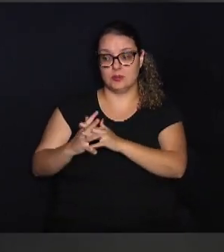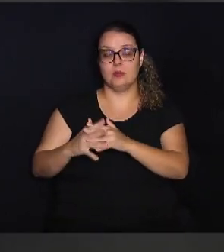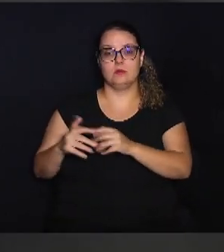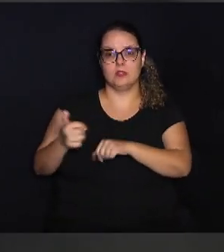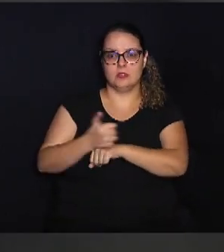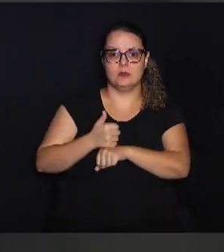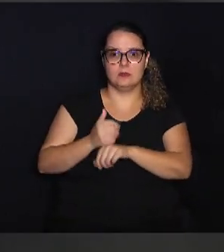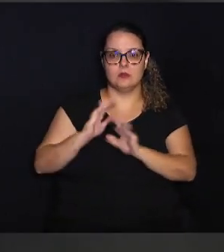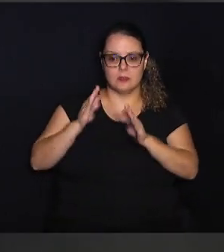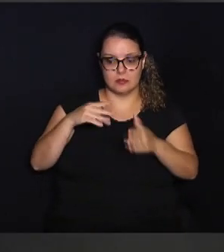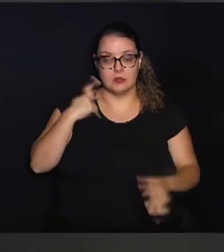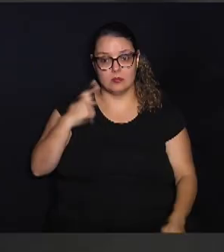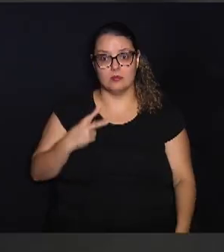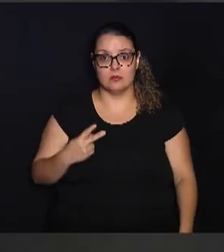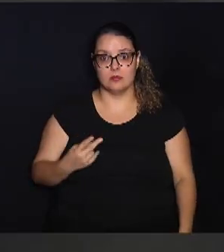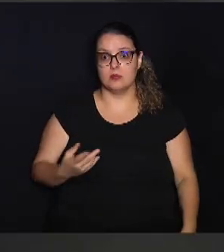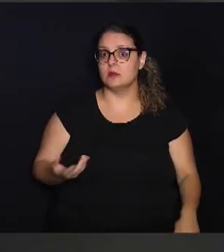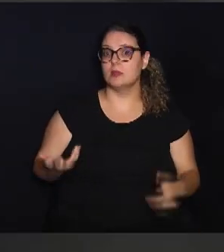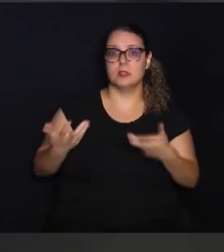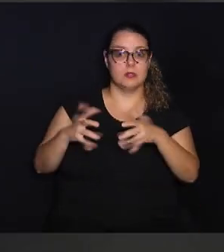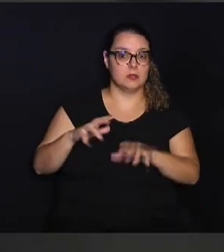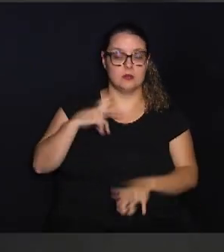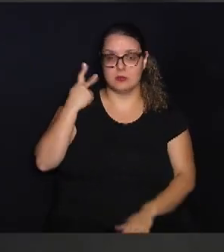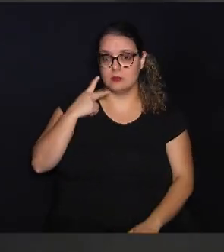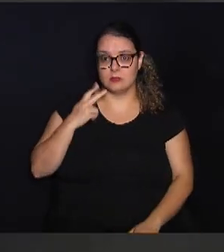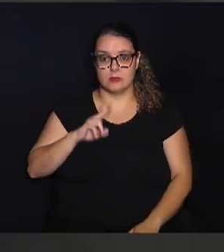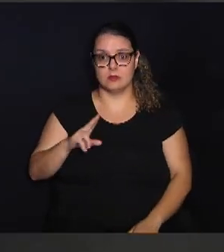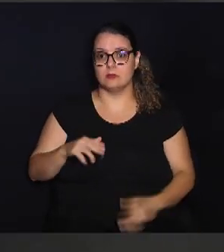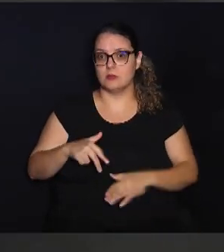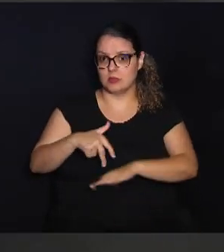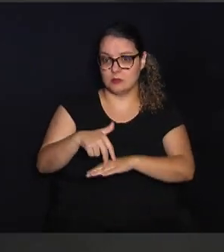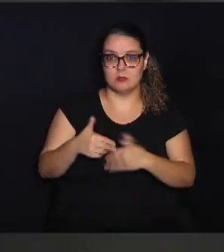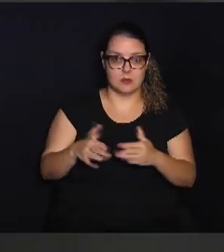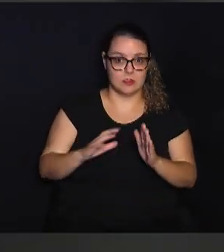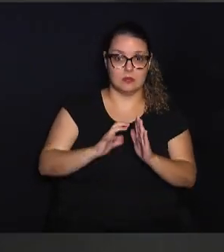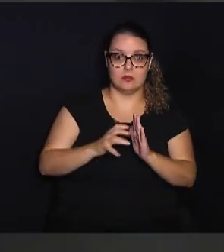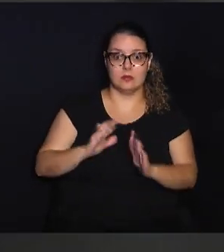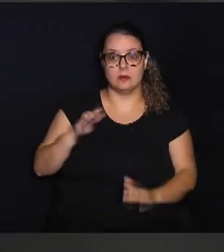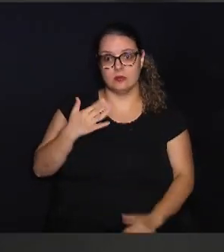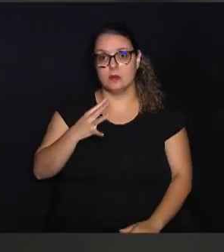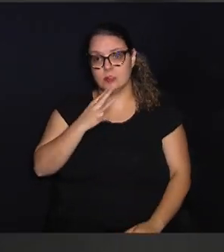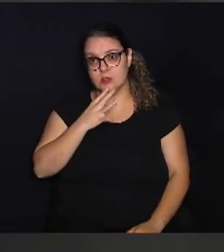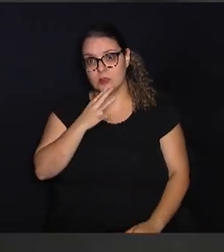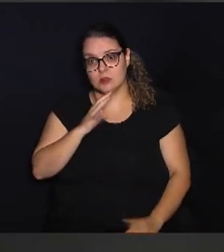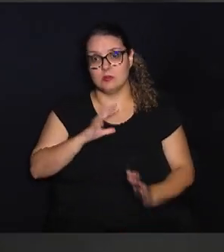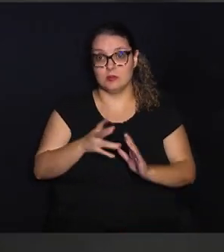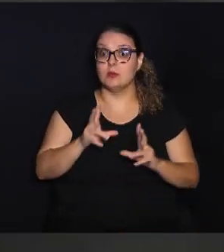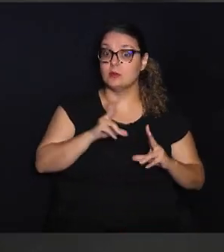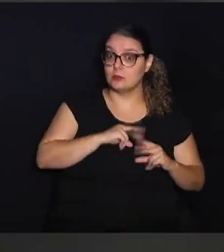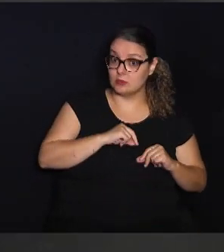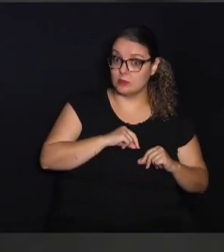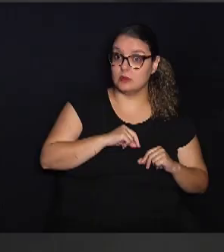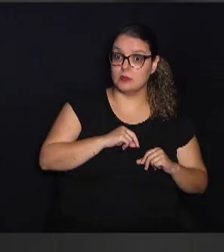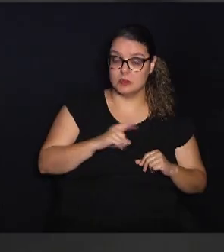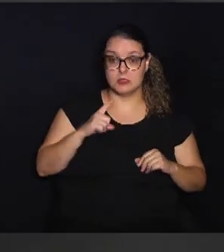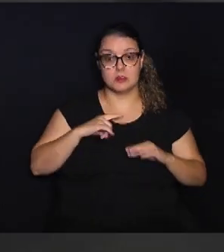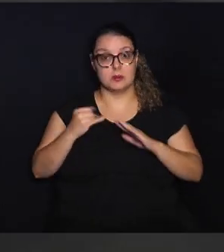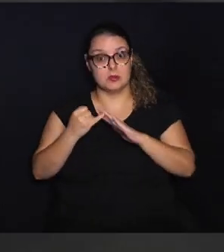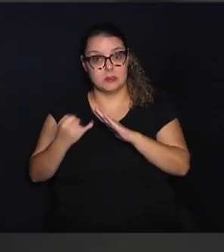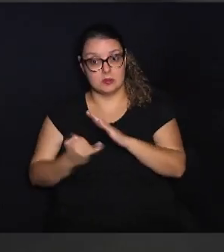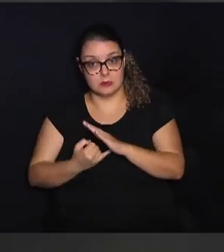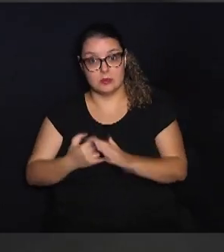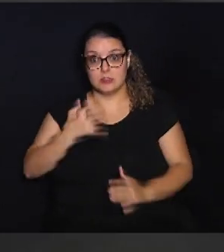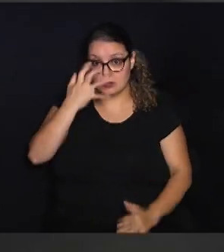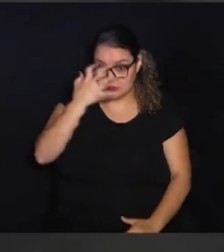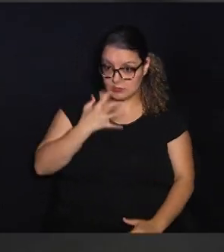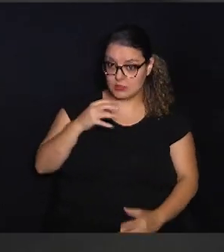à vereança. Então, assim, não queria ser vereador, coloquei meu nome à disposição do partido. Quando eu conheci o partido, falei, nossa, existe uma instituição que é séria